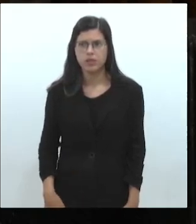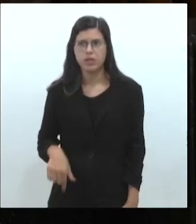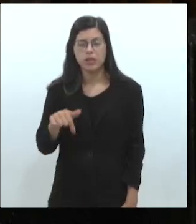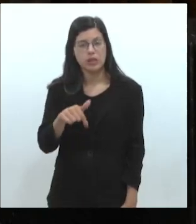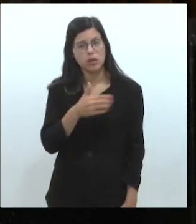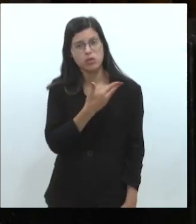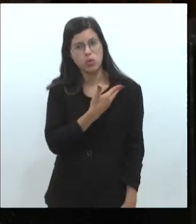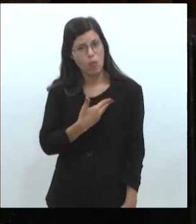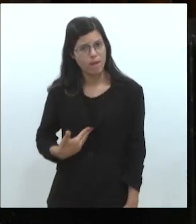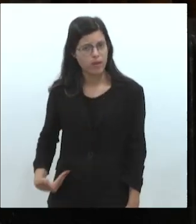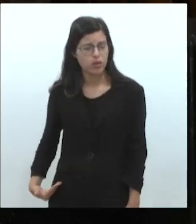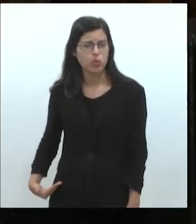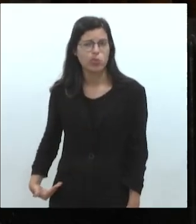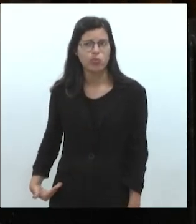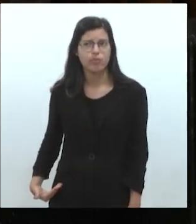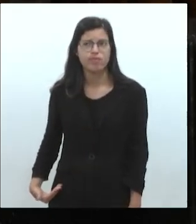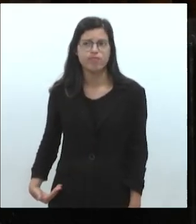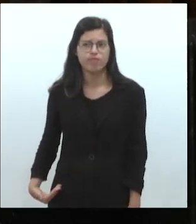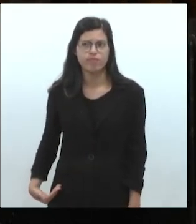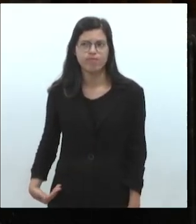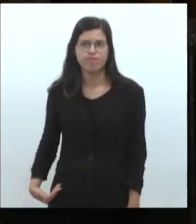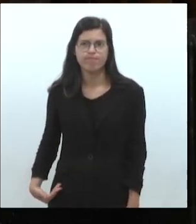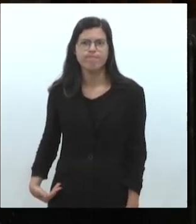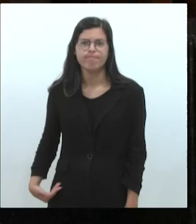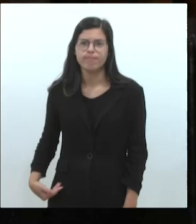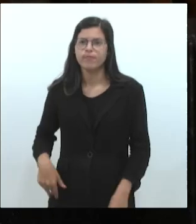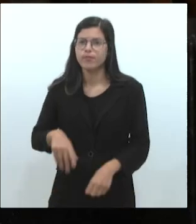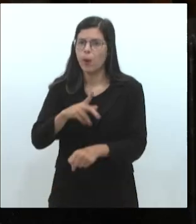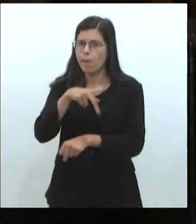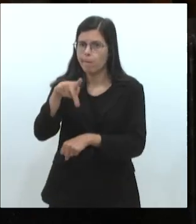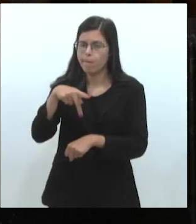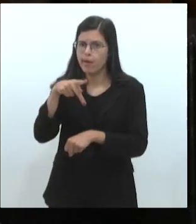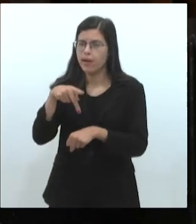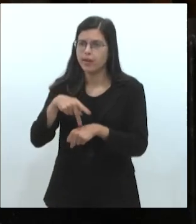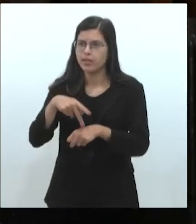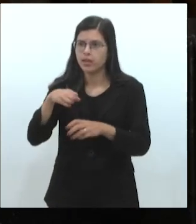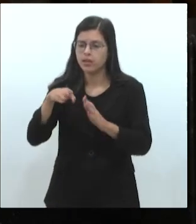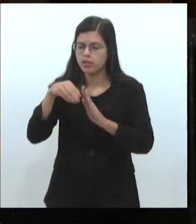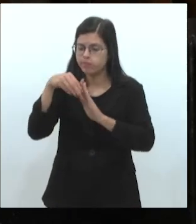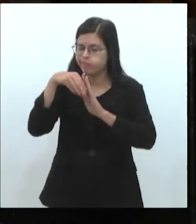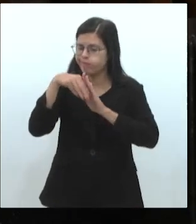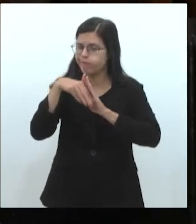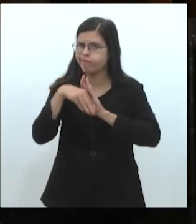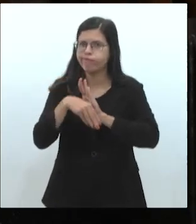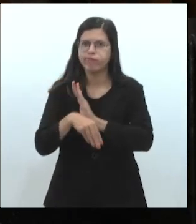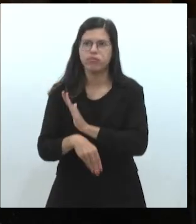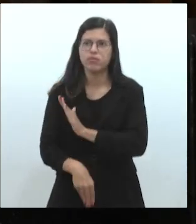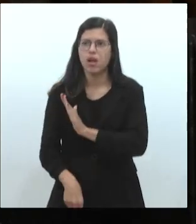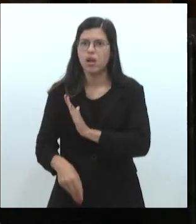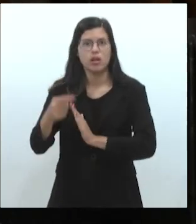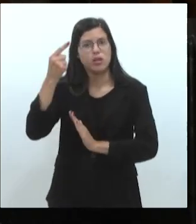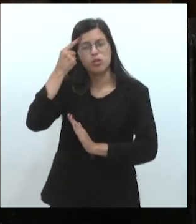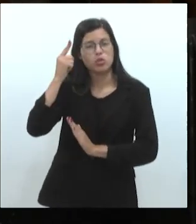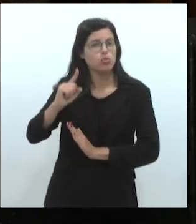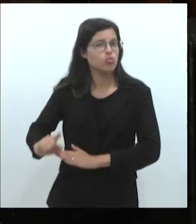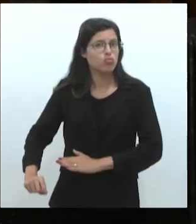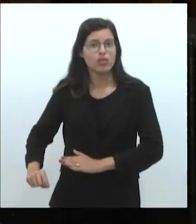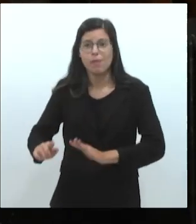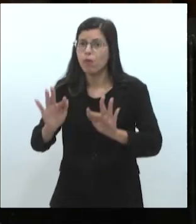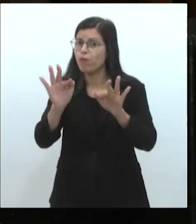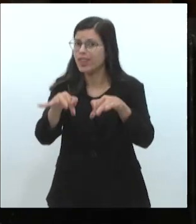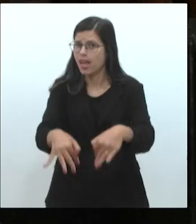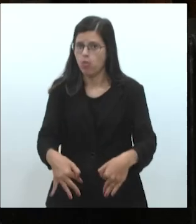governo está levando o país para um buraco que a gente não sabe ainda o fundo desse